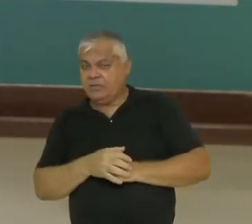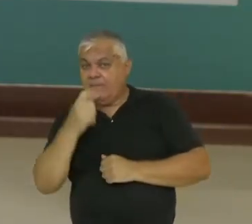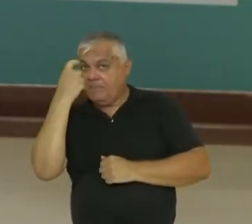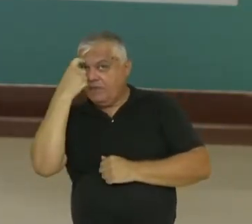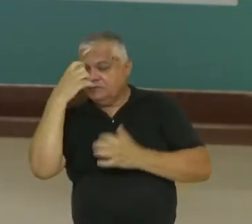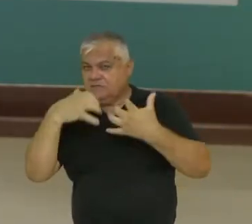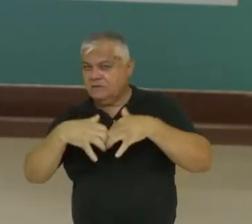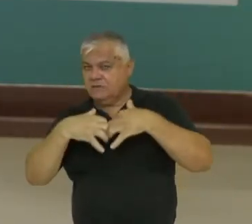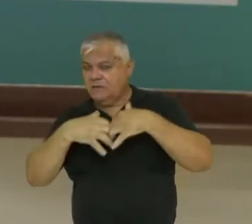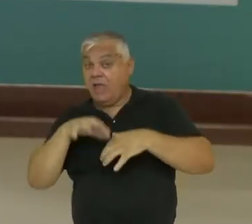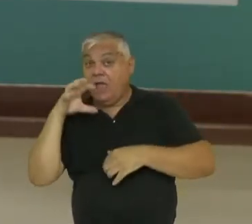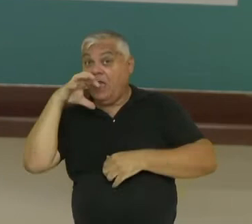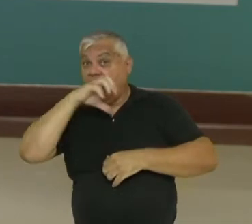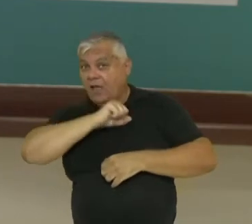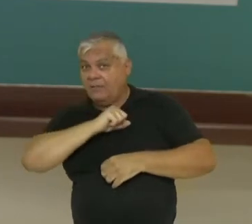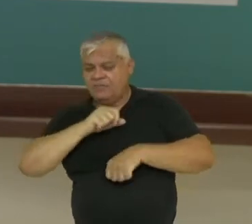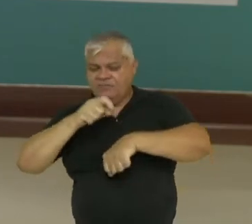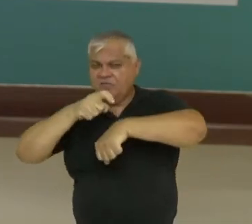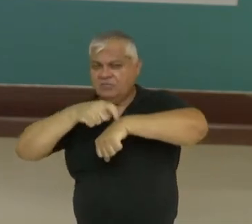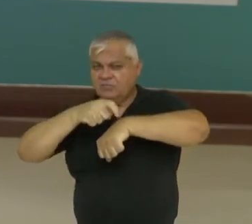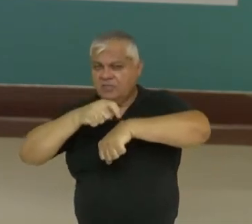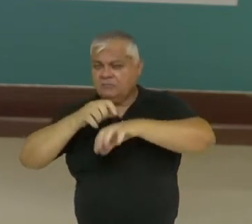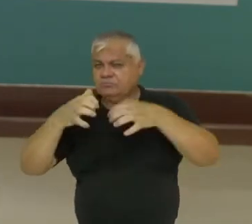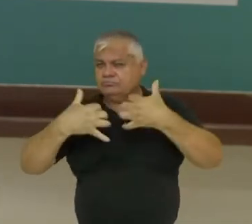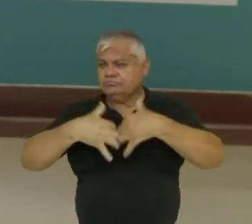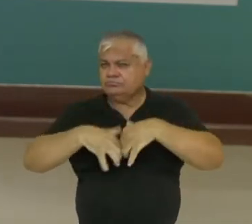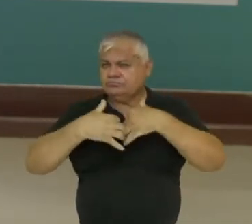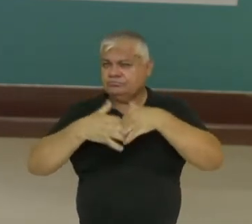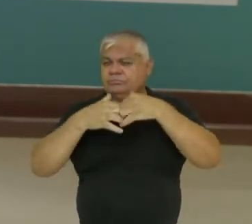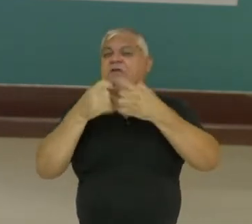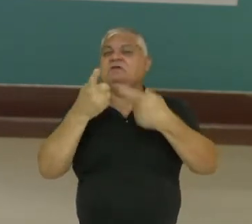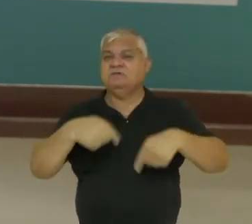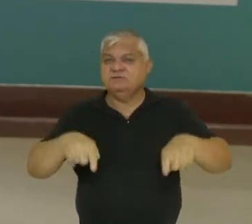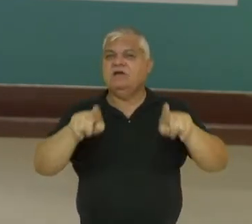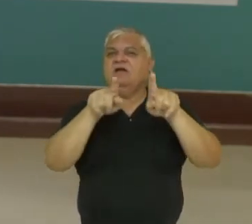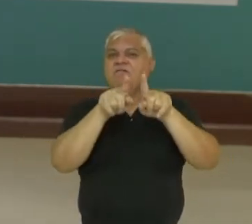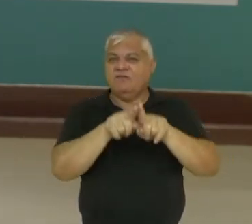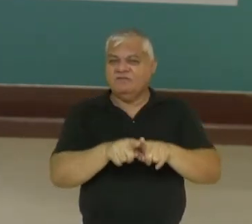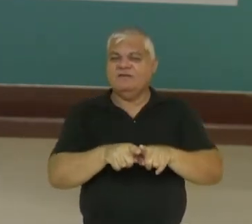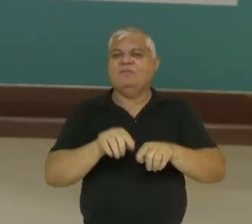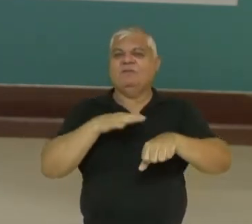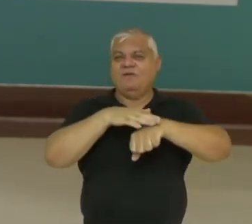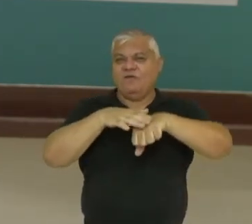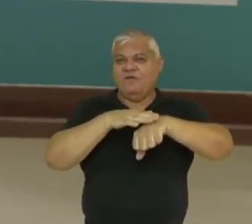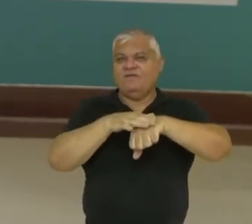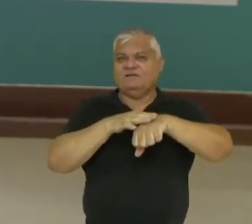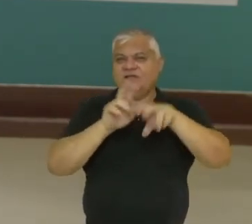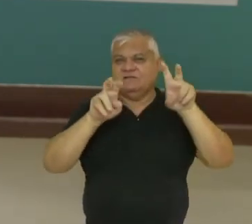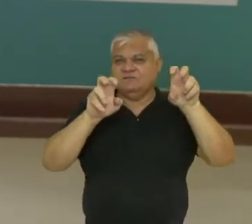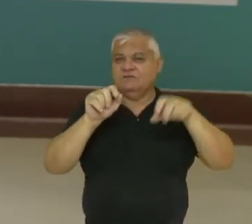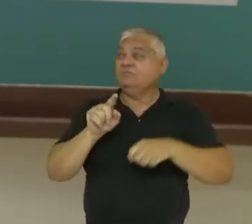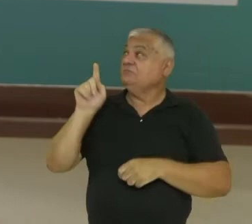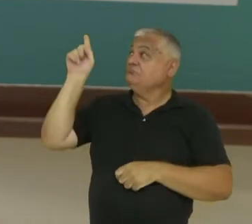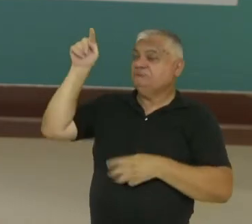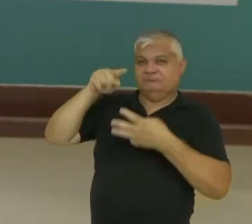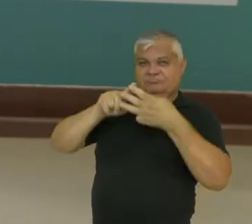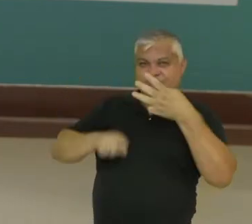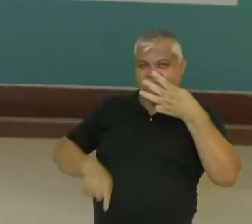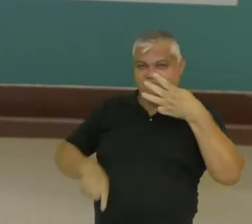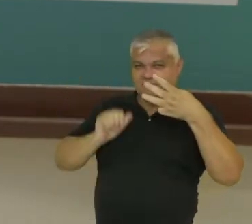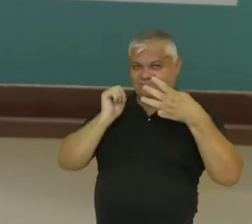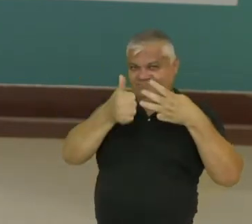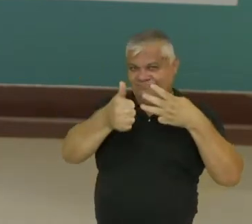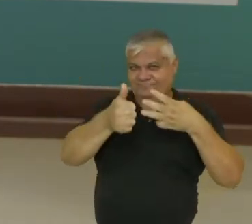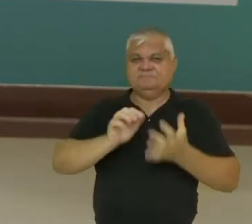pensem rapidamente, vou dar um instantinho para vocês resolverem e já voltamos a fazer a discussão a respeito dessas 3 perguntinhas.